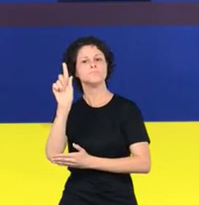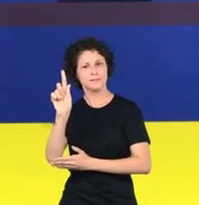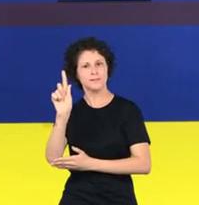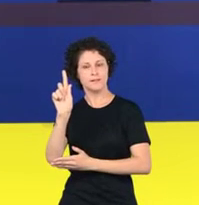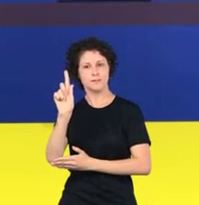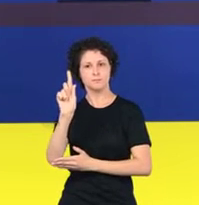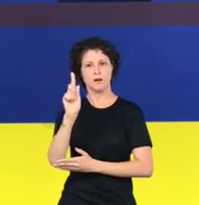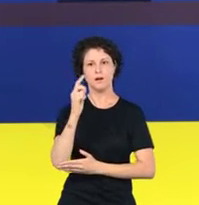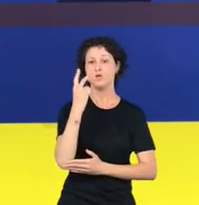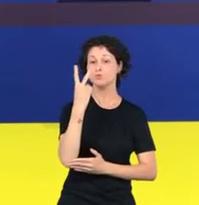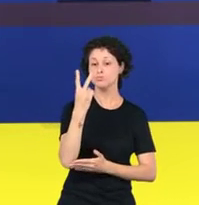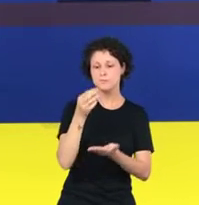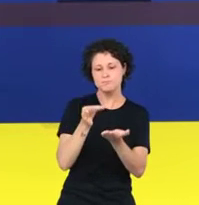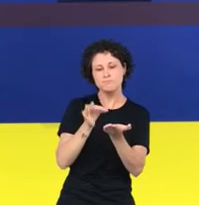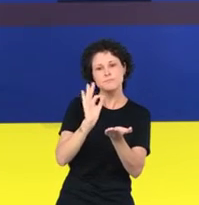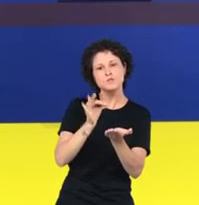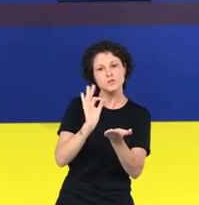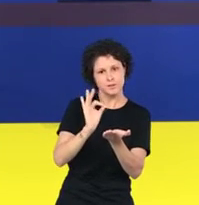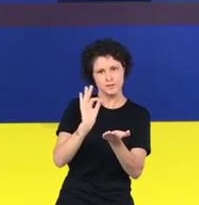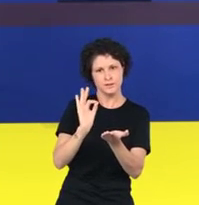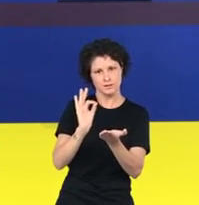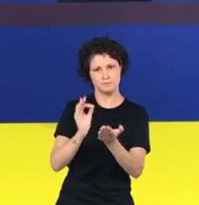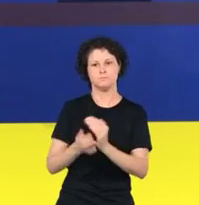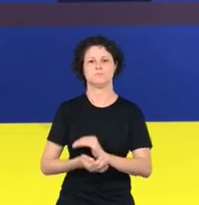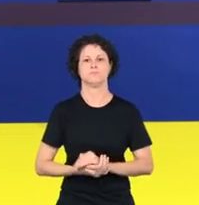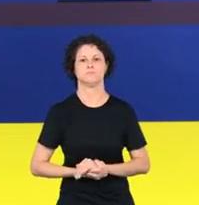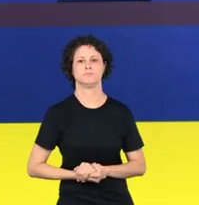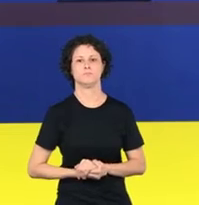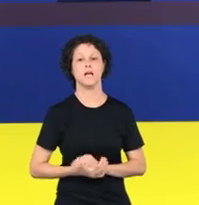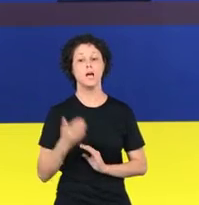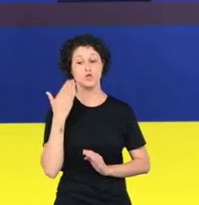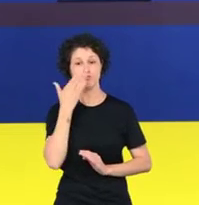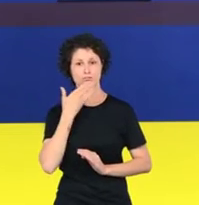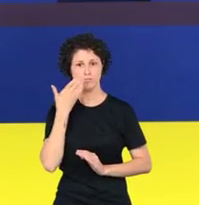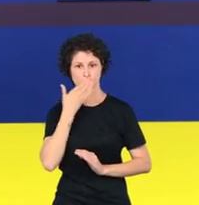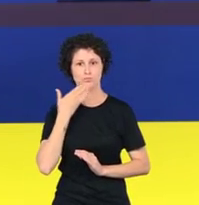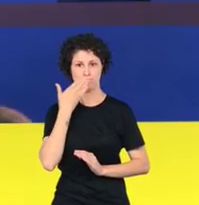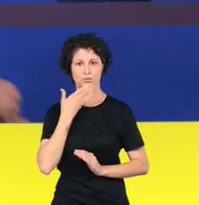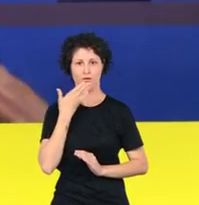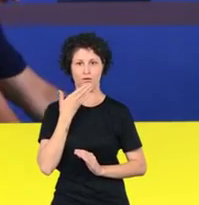de açúcar equivale a 2 xícaras de chá. Vamos medir o açúcar, então?